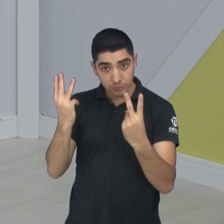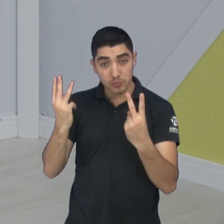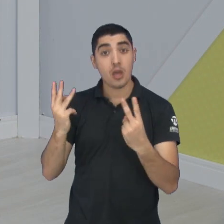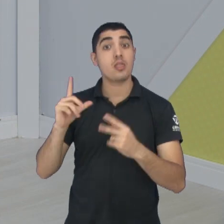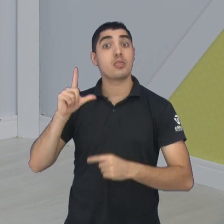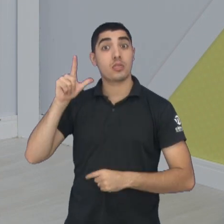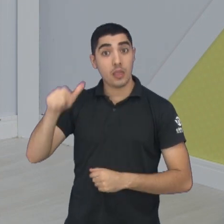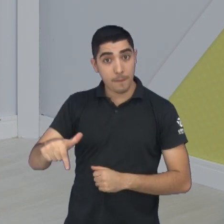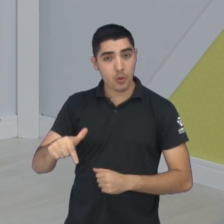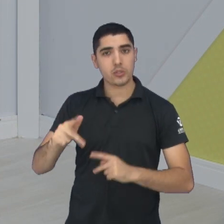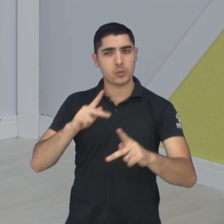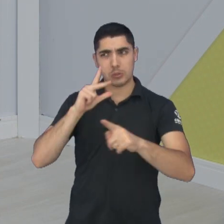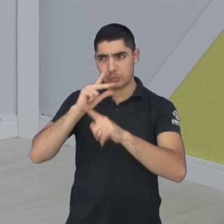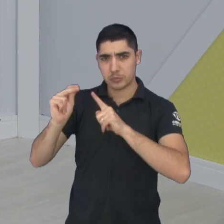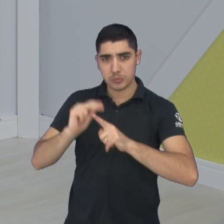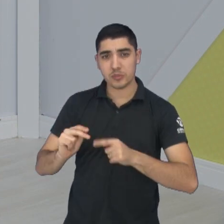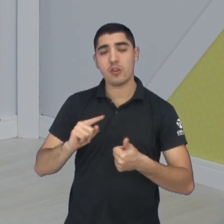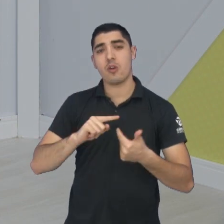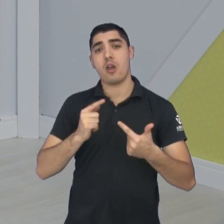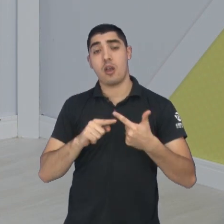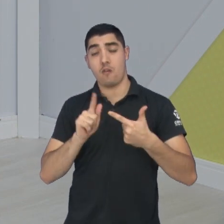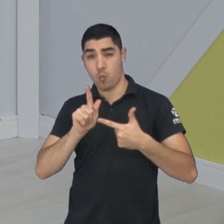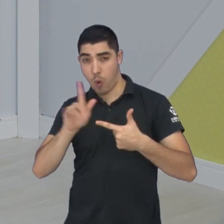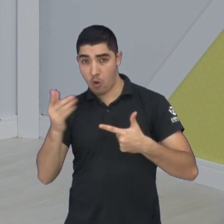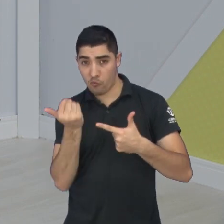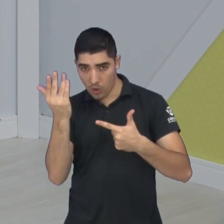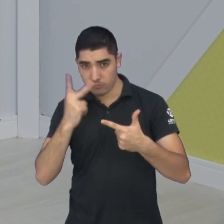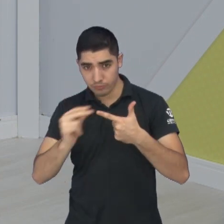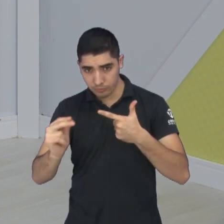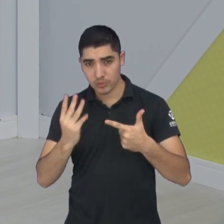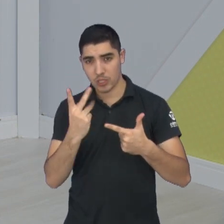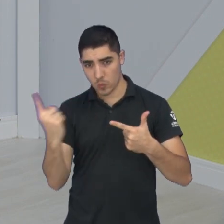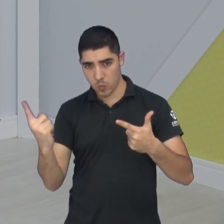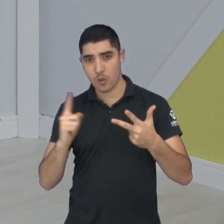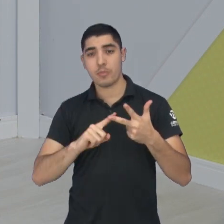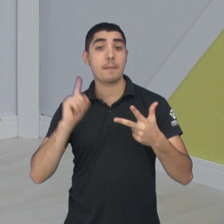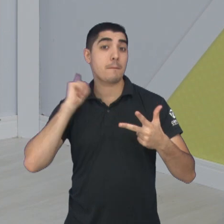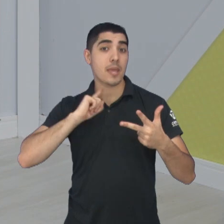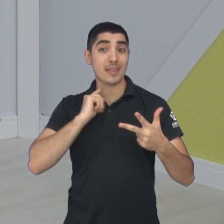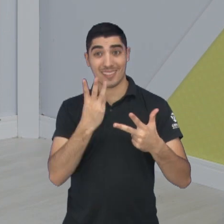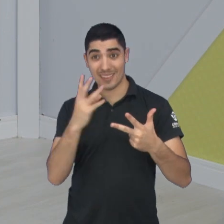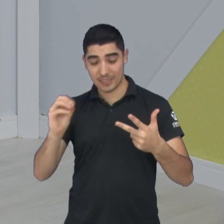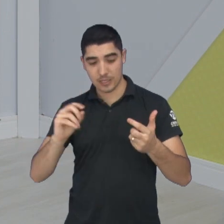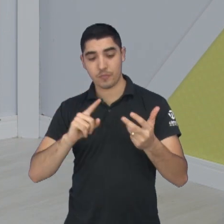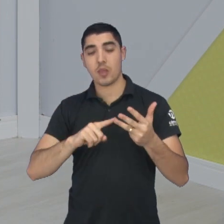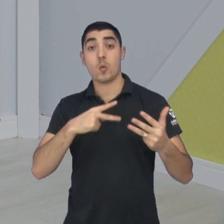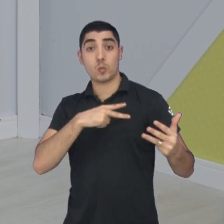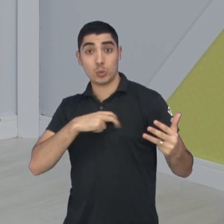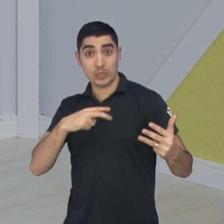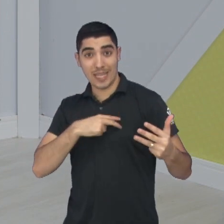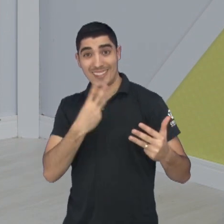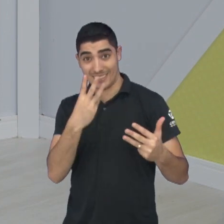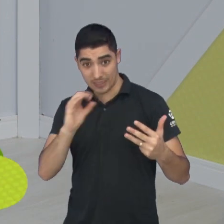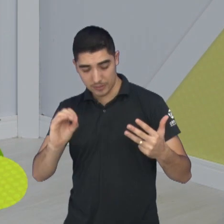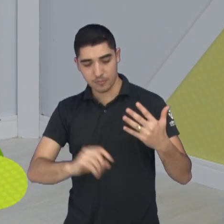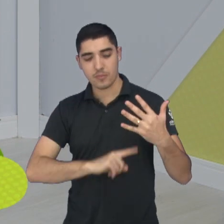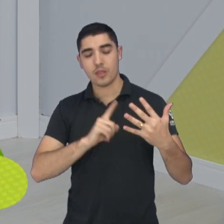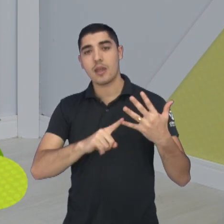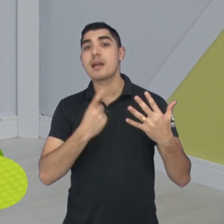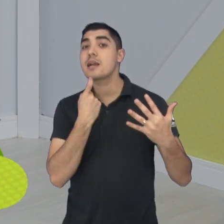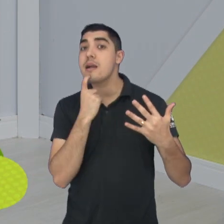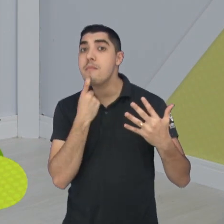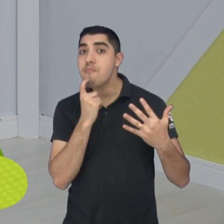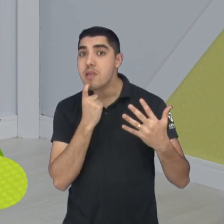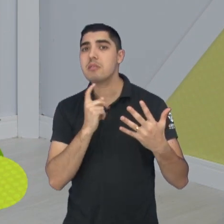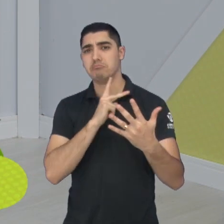pontos pelas vitórias. Ó, ganhou fora de casa do Guarulhos 3-1, bateu o Minas 3-0, bateu o SESI 3-0, bateu o Campinas, adversário